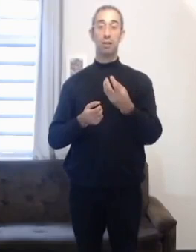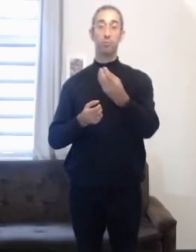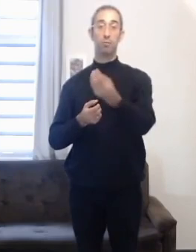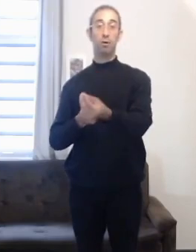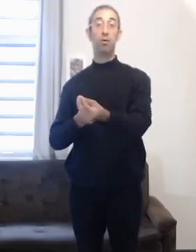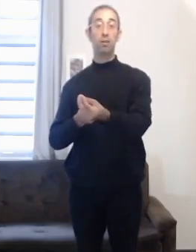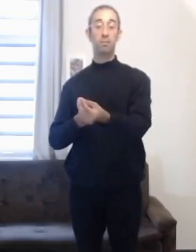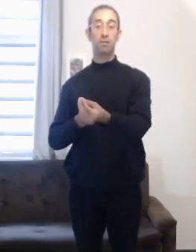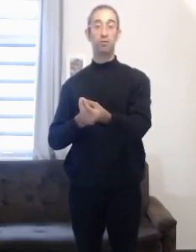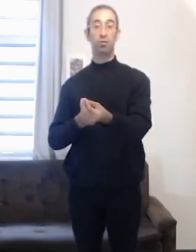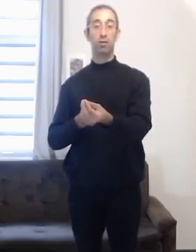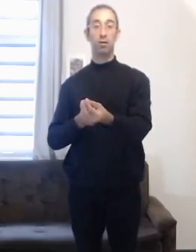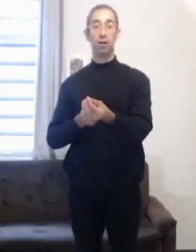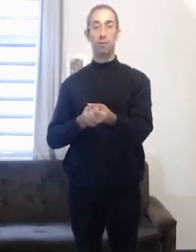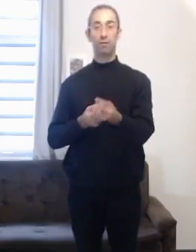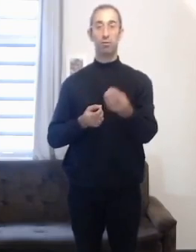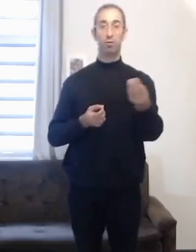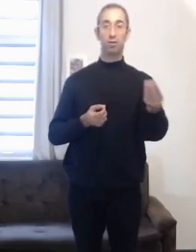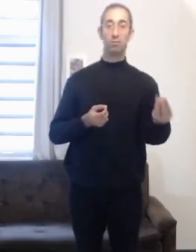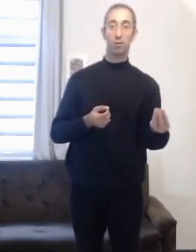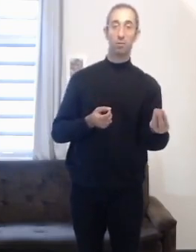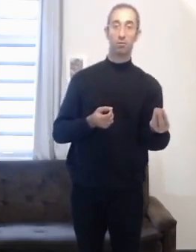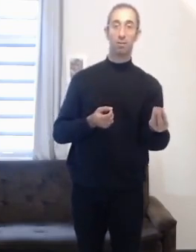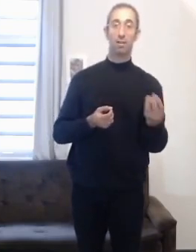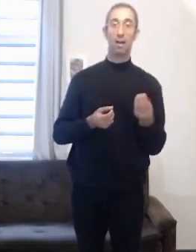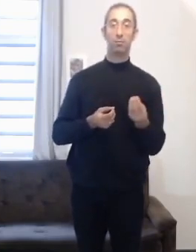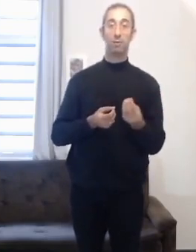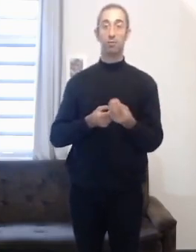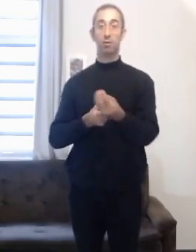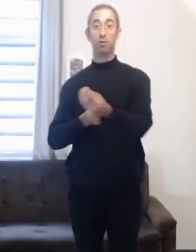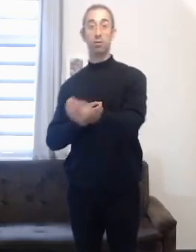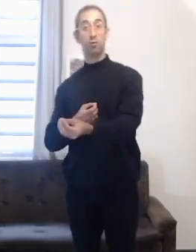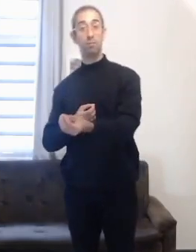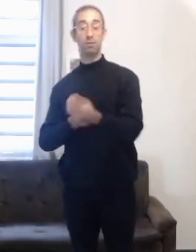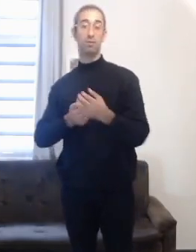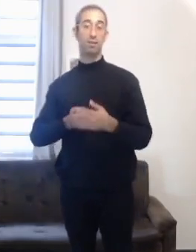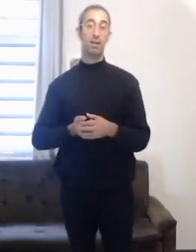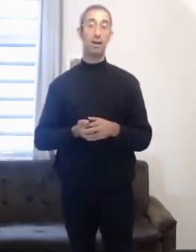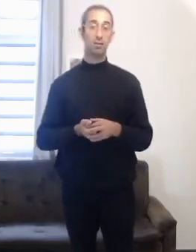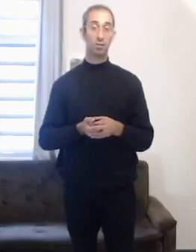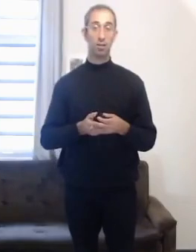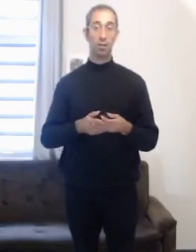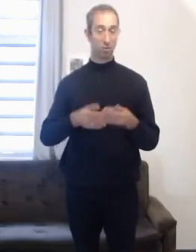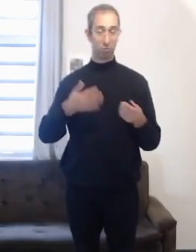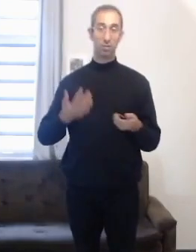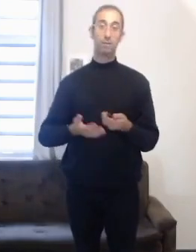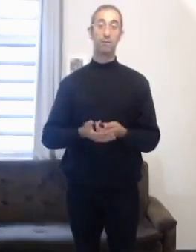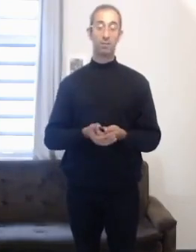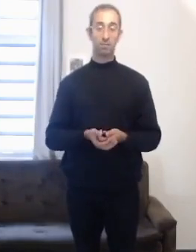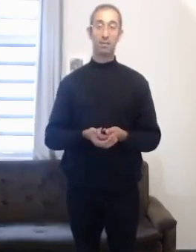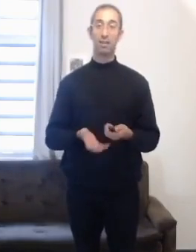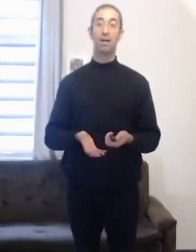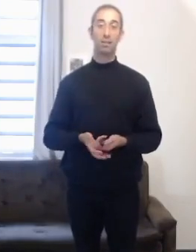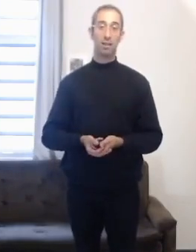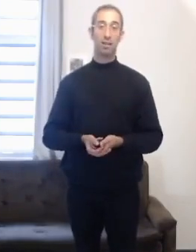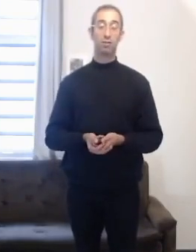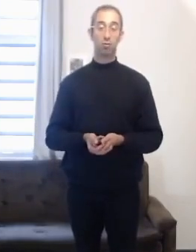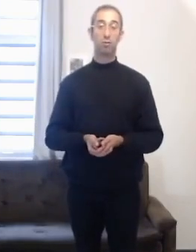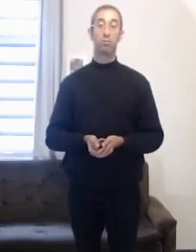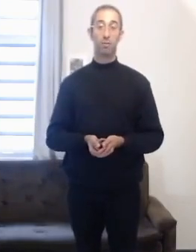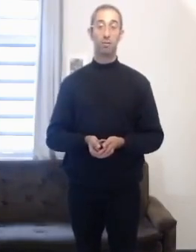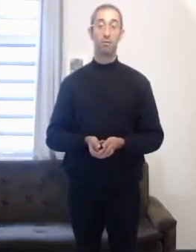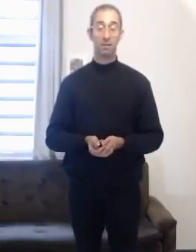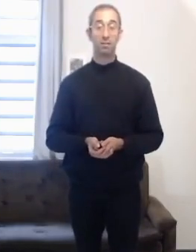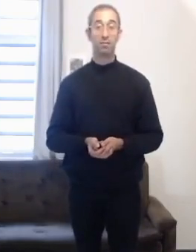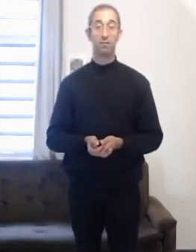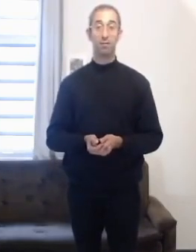ser utilizado para uma outra pessoa para fazer uma coisa boa para a sociedade, para fazer uma coisa ruim para a sociedade, são coisas para vocês pensarem, né, na